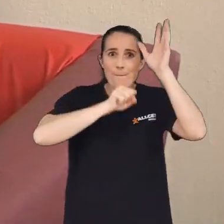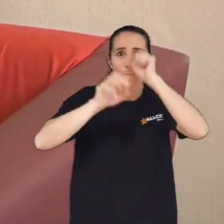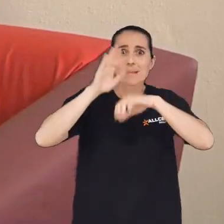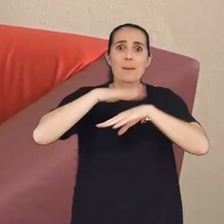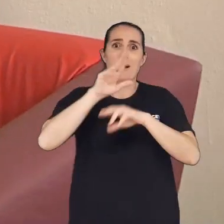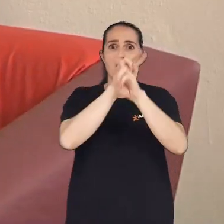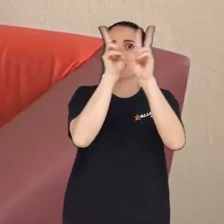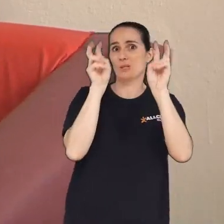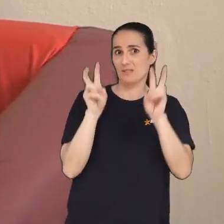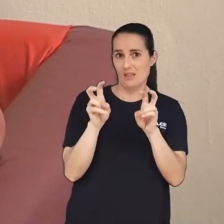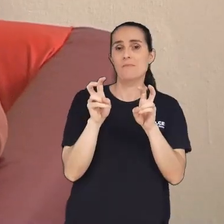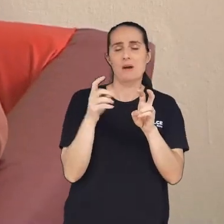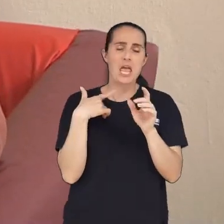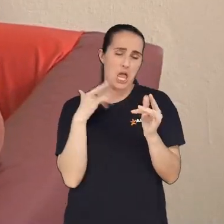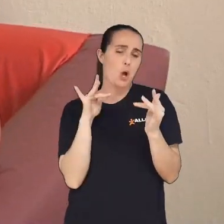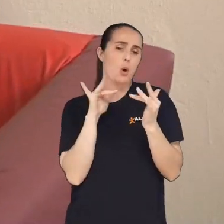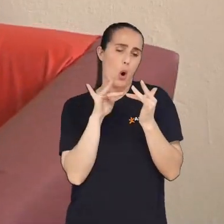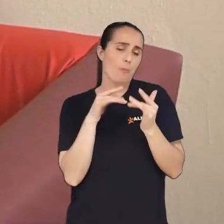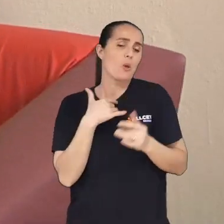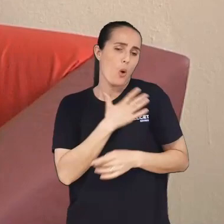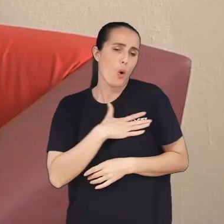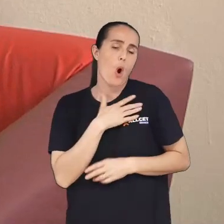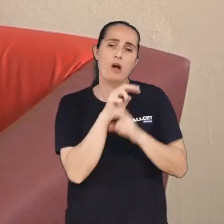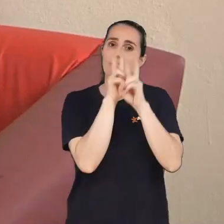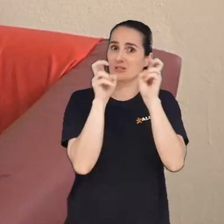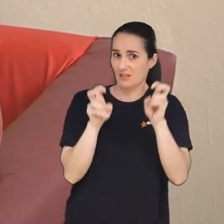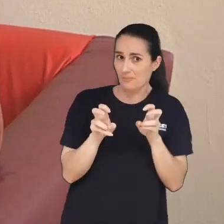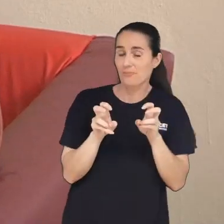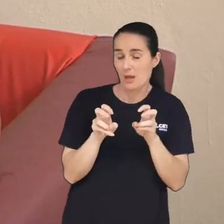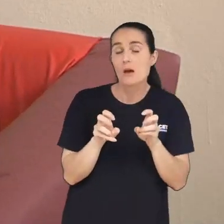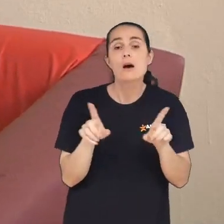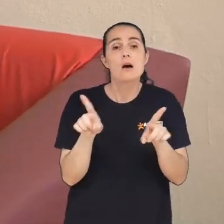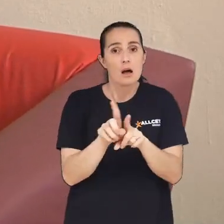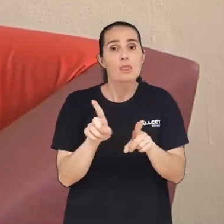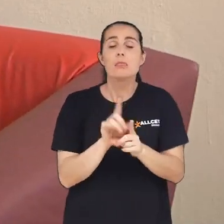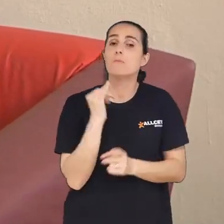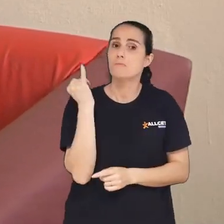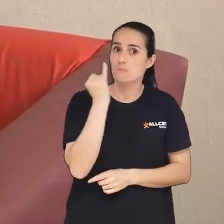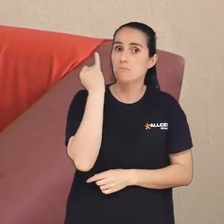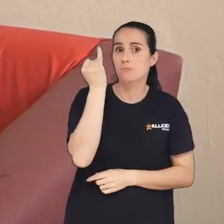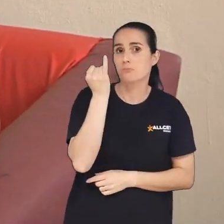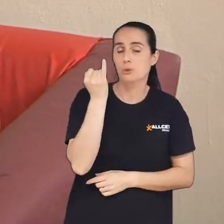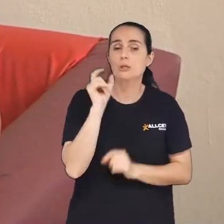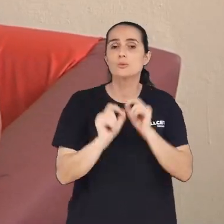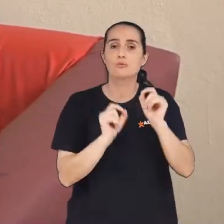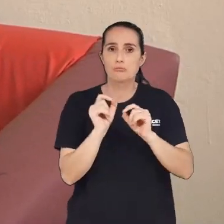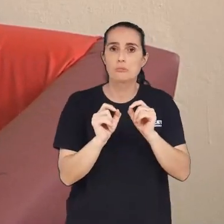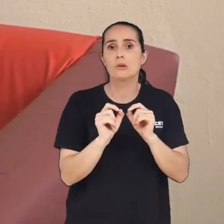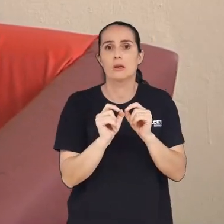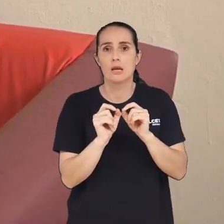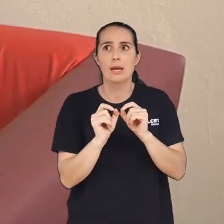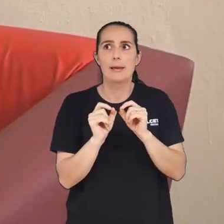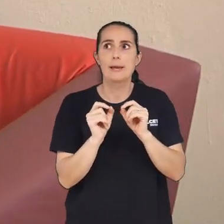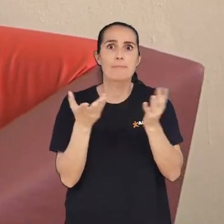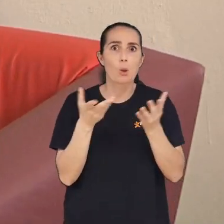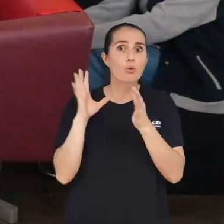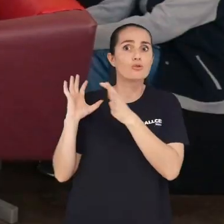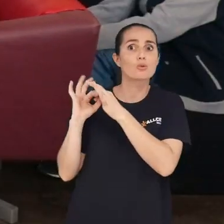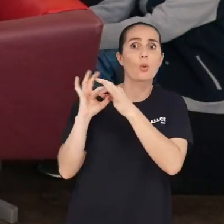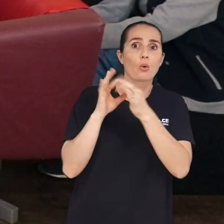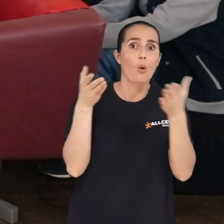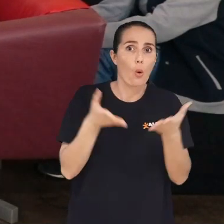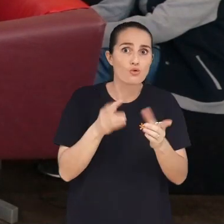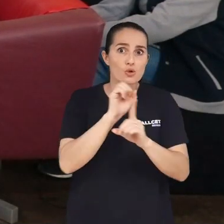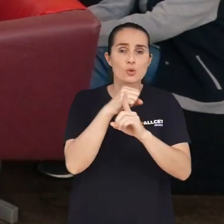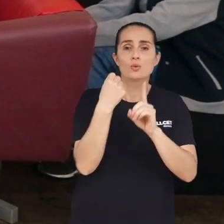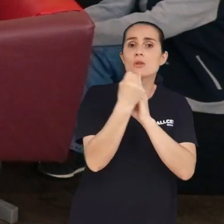ou assuntos que temos mais afinidades. E isso vale também para questões do contexto atual. O que